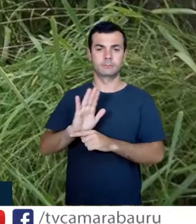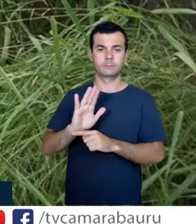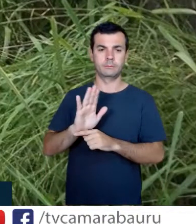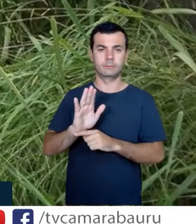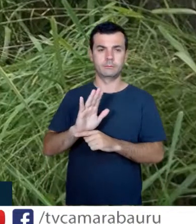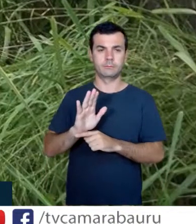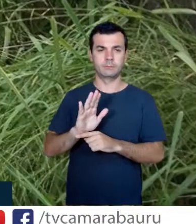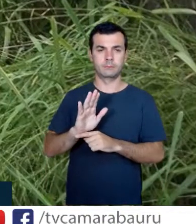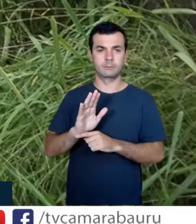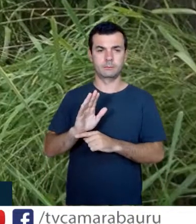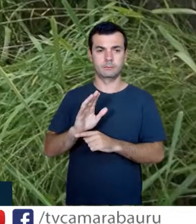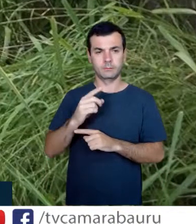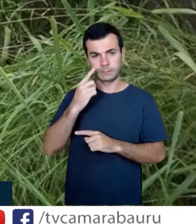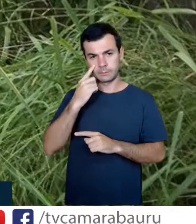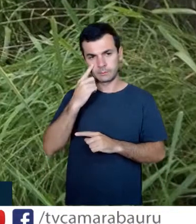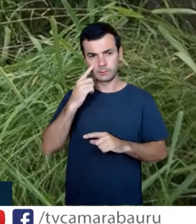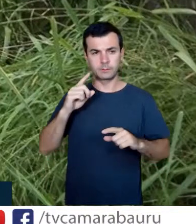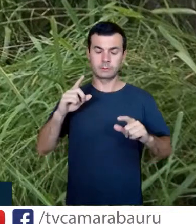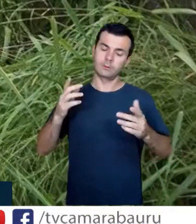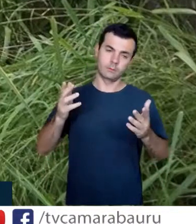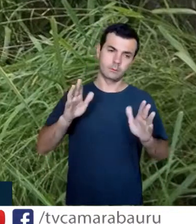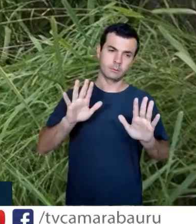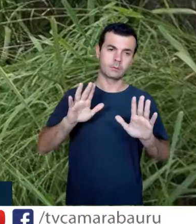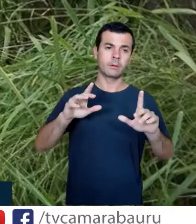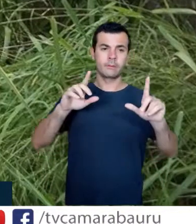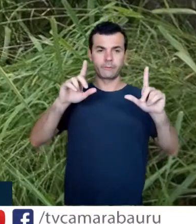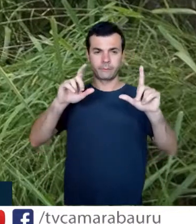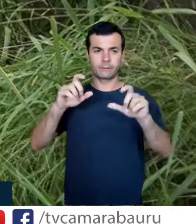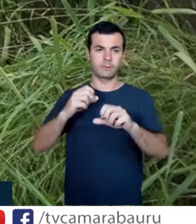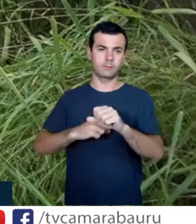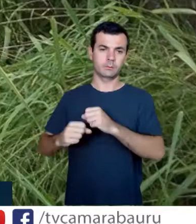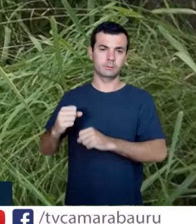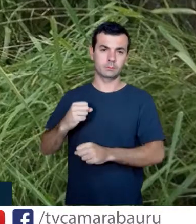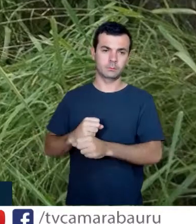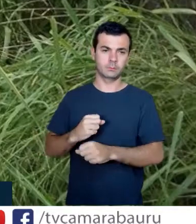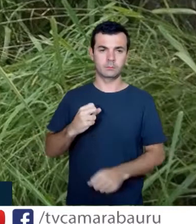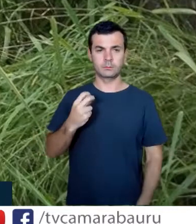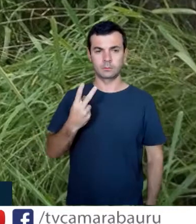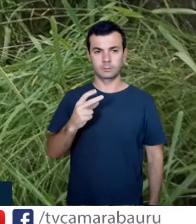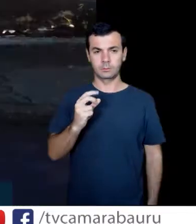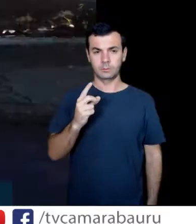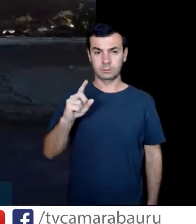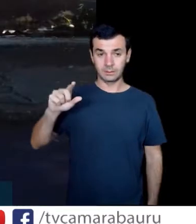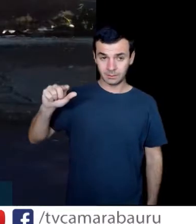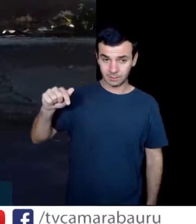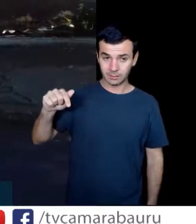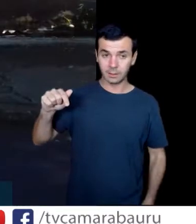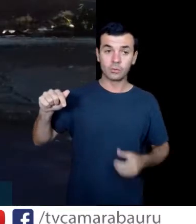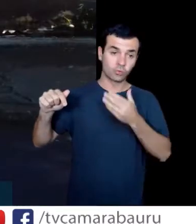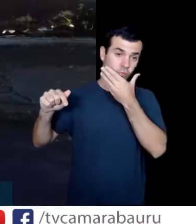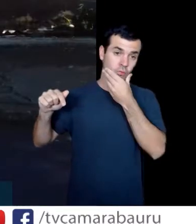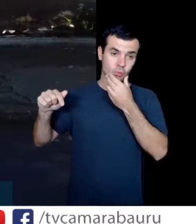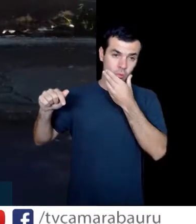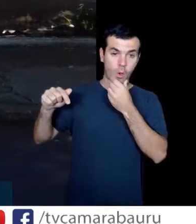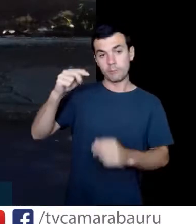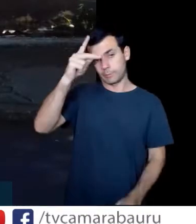Essas aí são fotos de 2017, que o prefeito teve lá se comprometendo com a população.